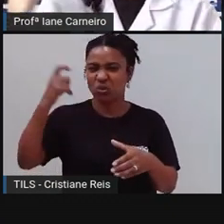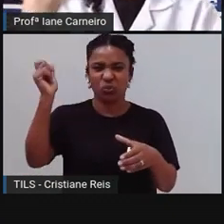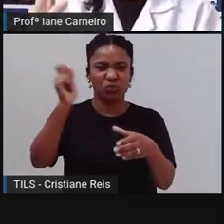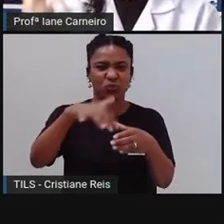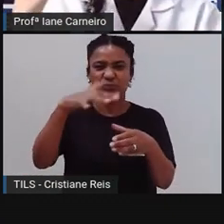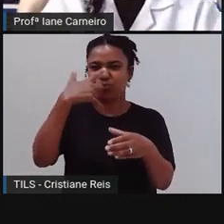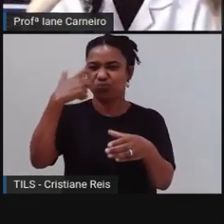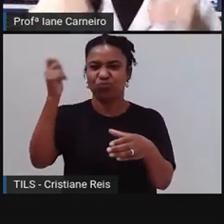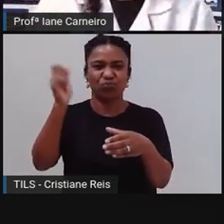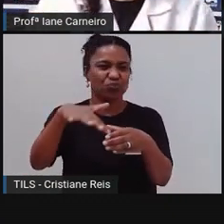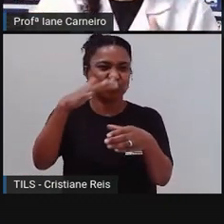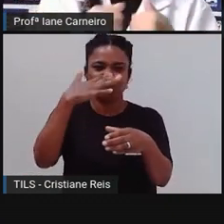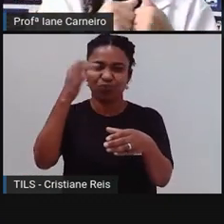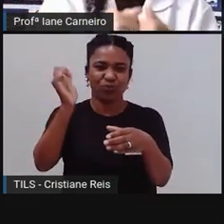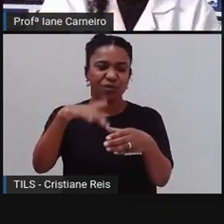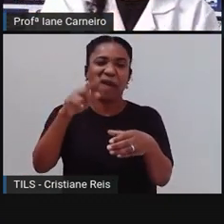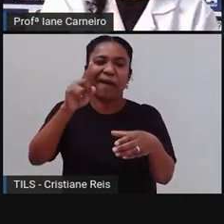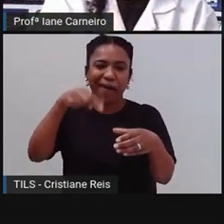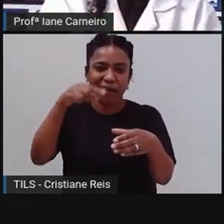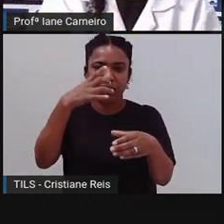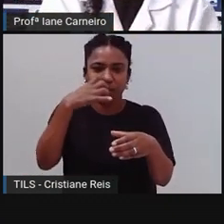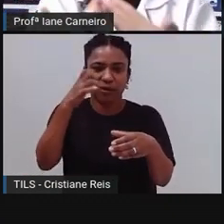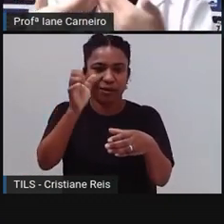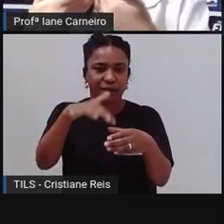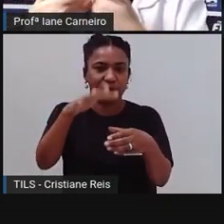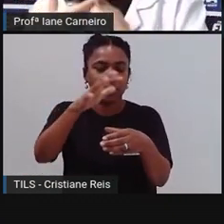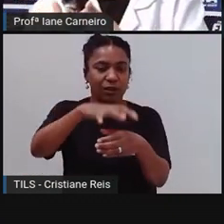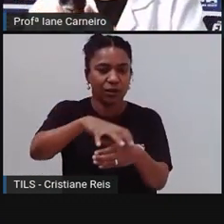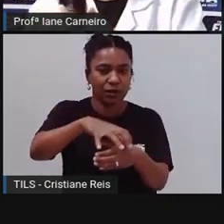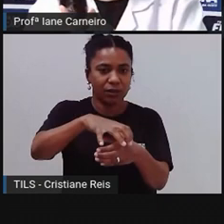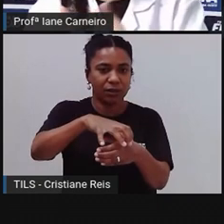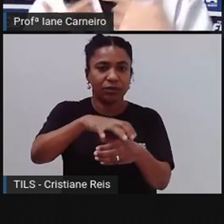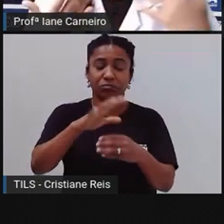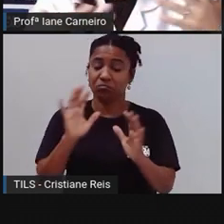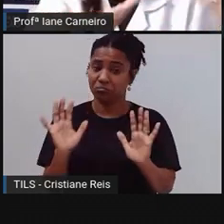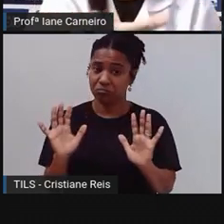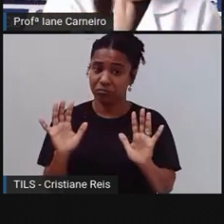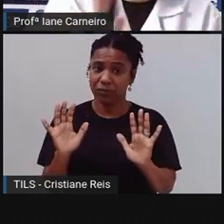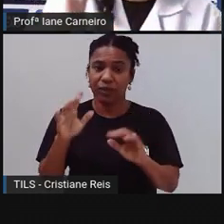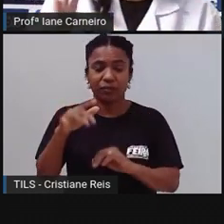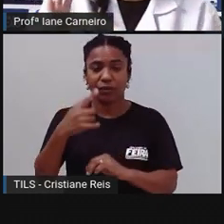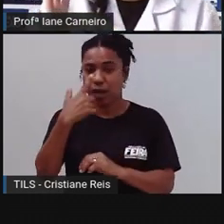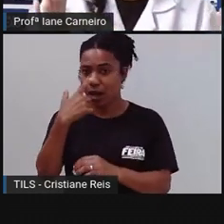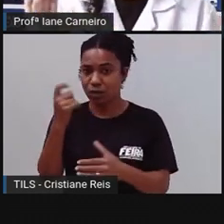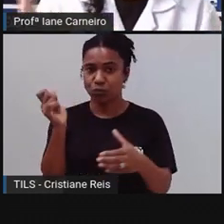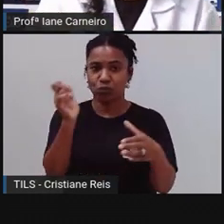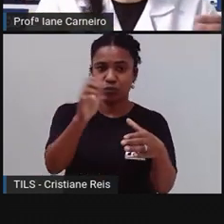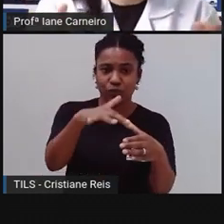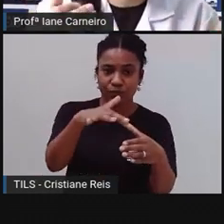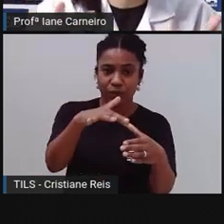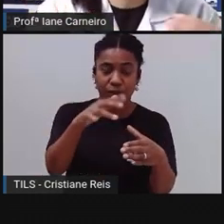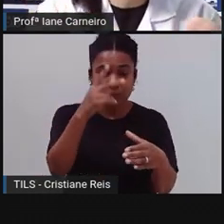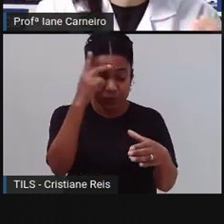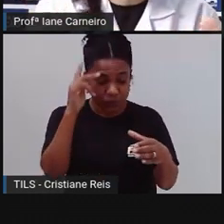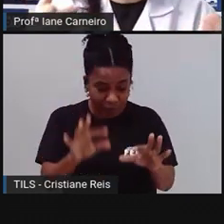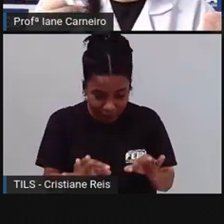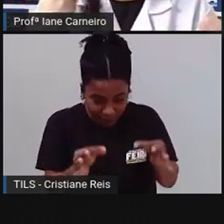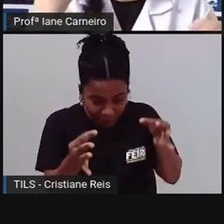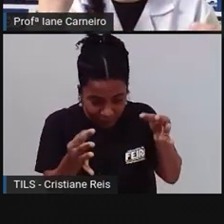joga fora de lixo. Por quê? O que é lixo para mim pode não ser lixo para você, né? E aí a Pro